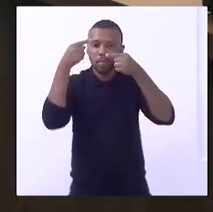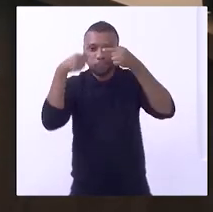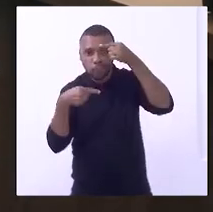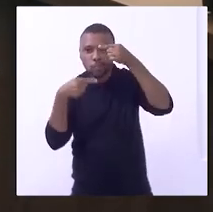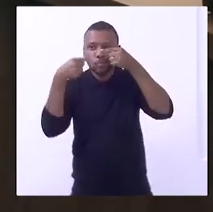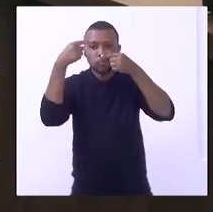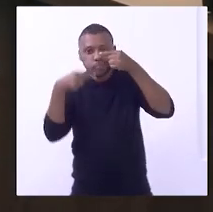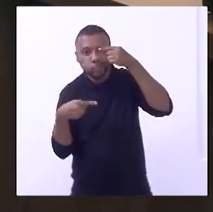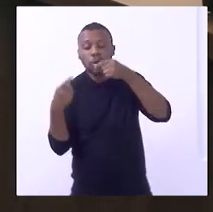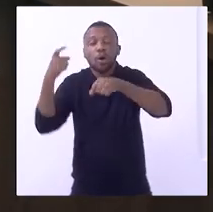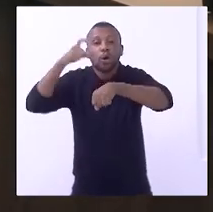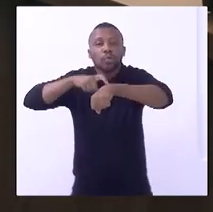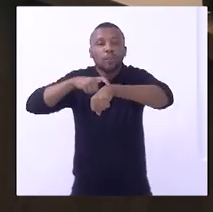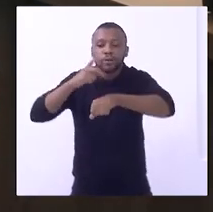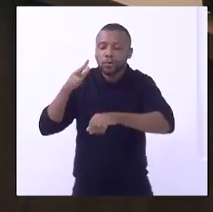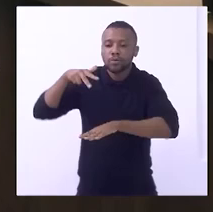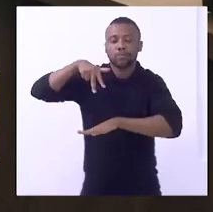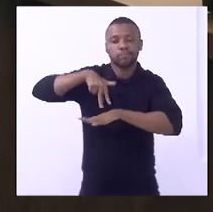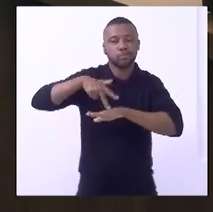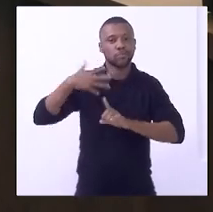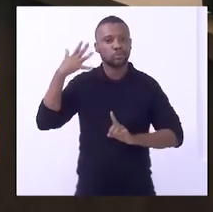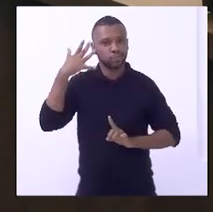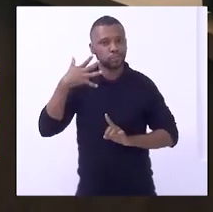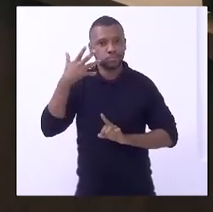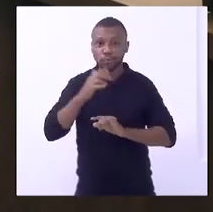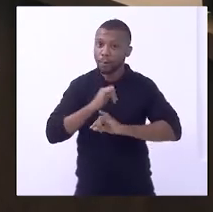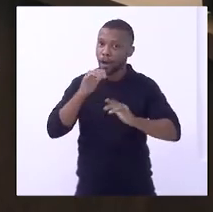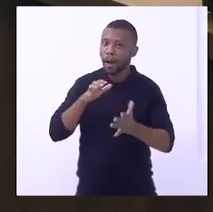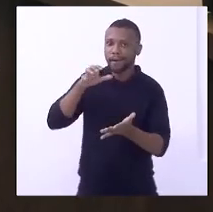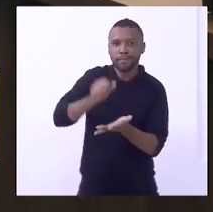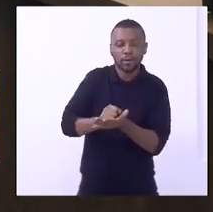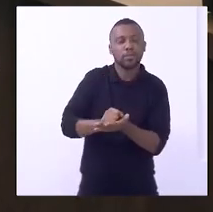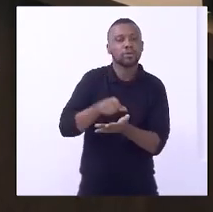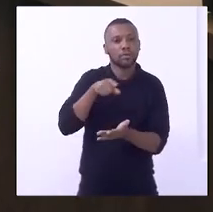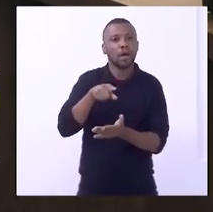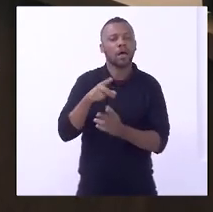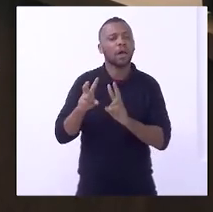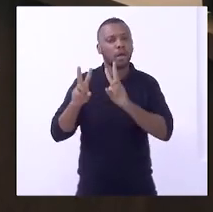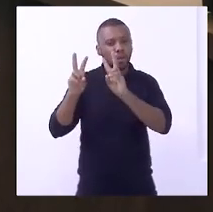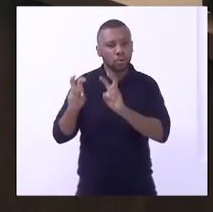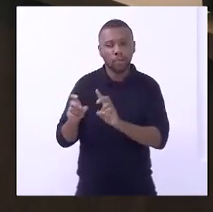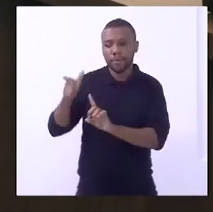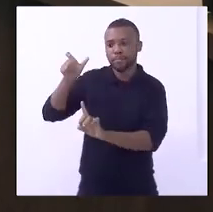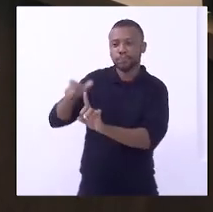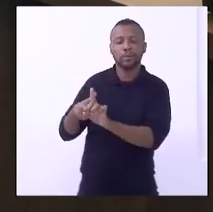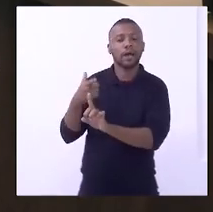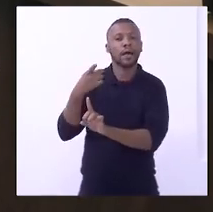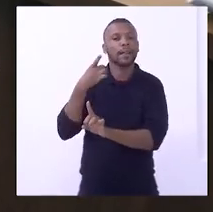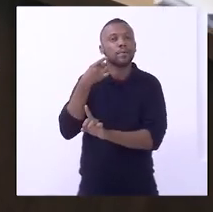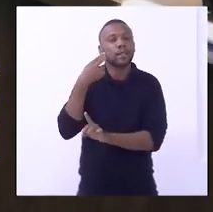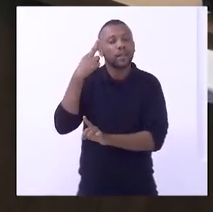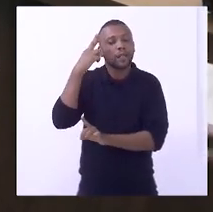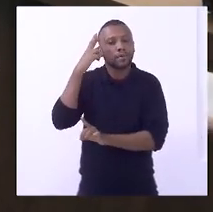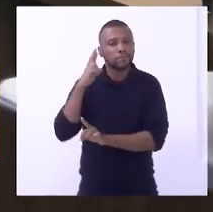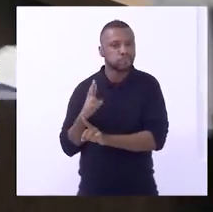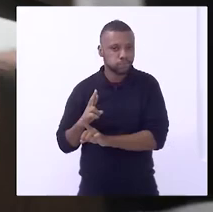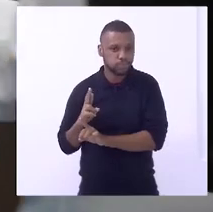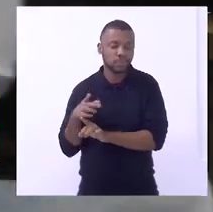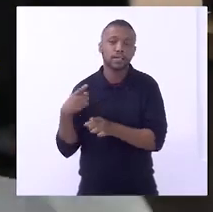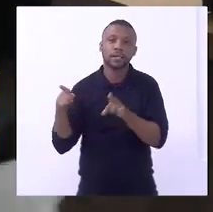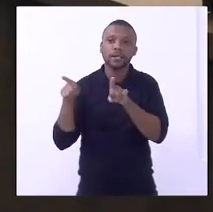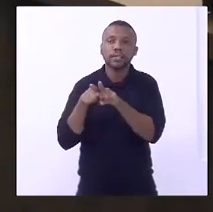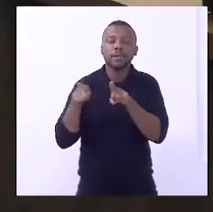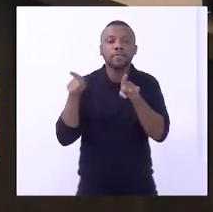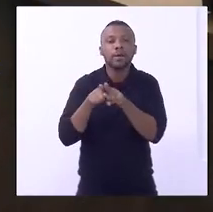estou fazendo aqui o meu registro em relação à deputada Renata Souza. E no mais, Renata,